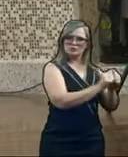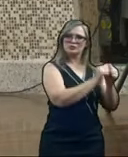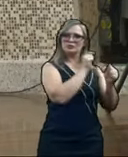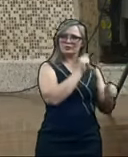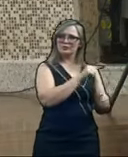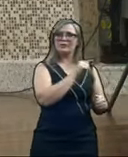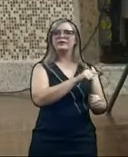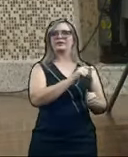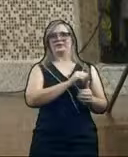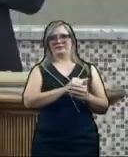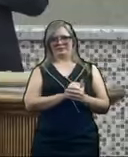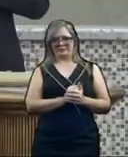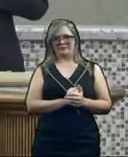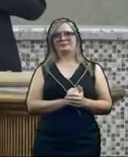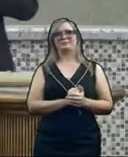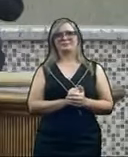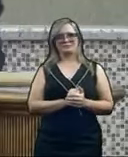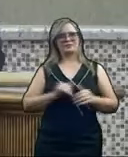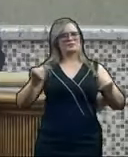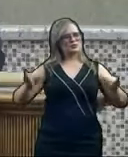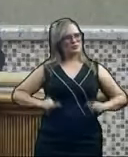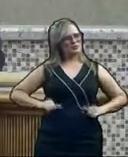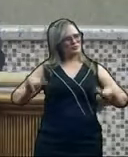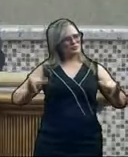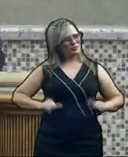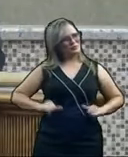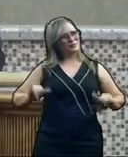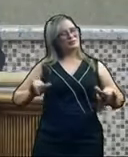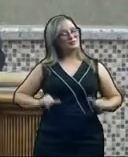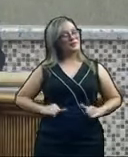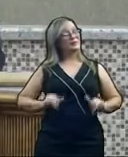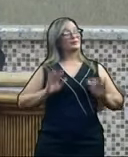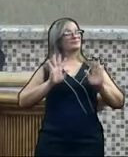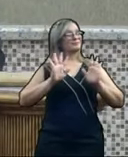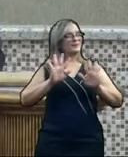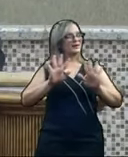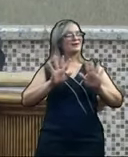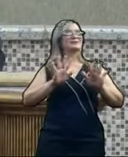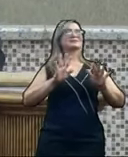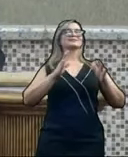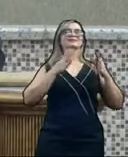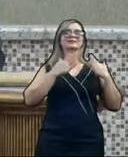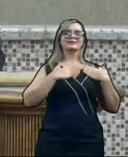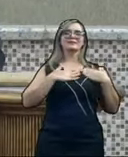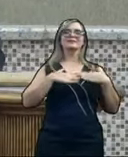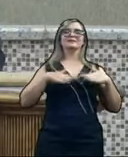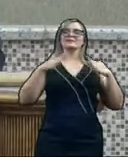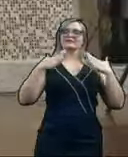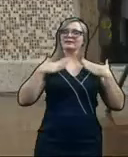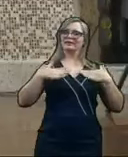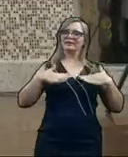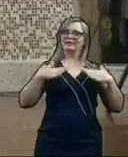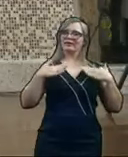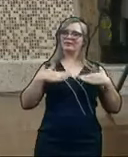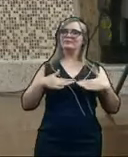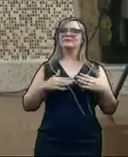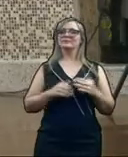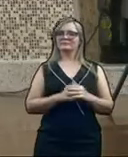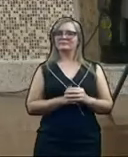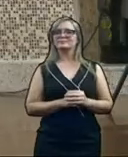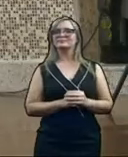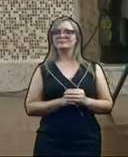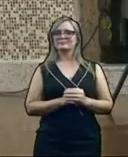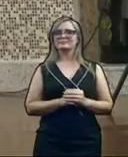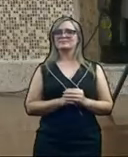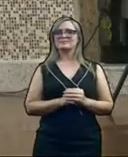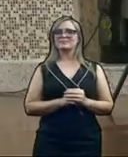que enfrentaria a guerra dificuldades e lutas porque senão eles não teria ano e vou para deixar o Egito